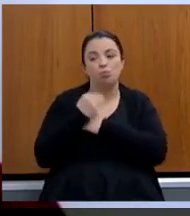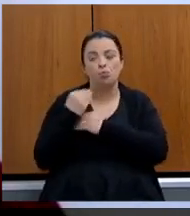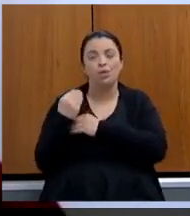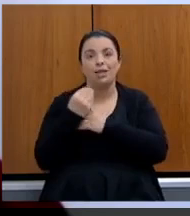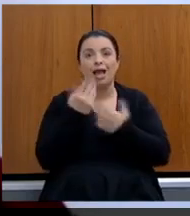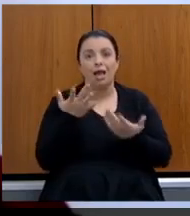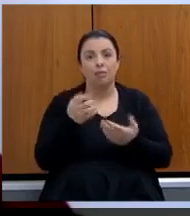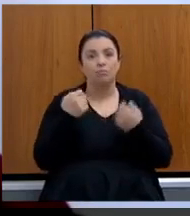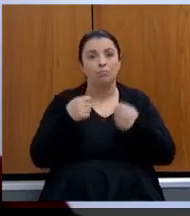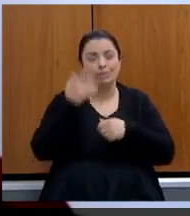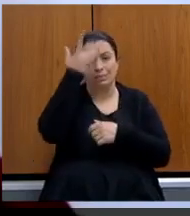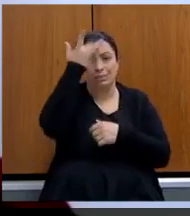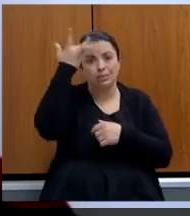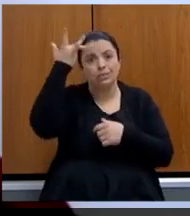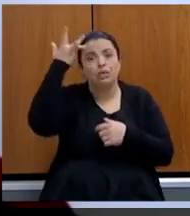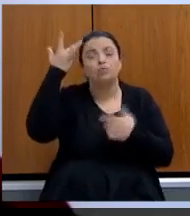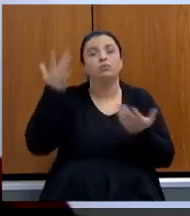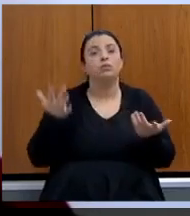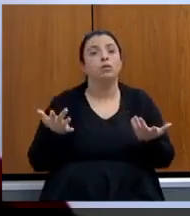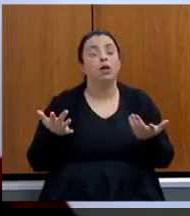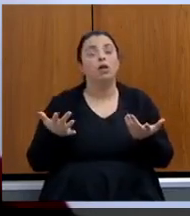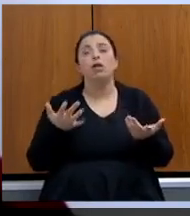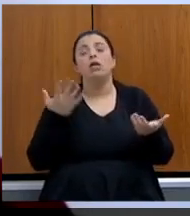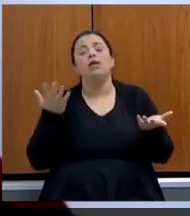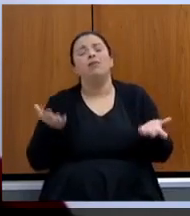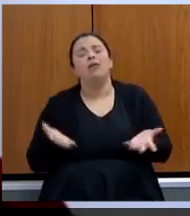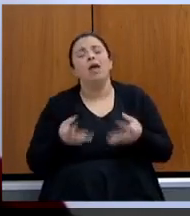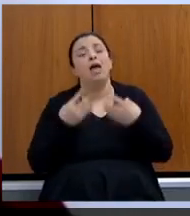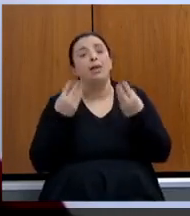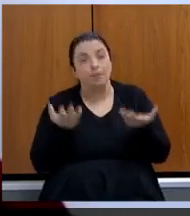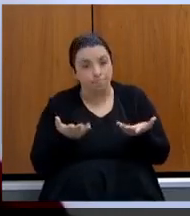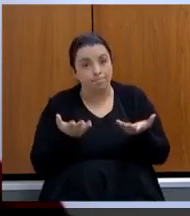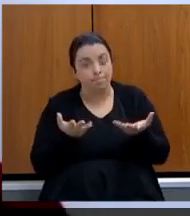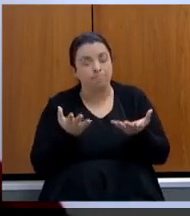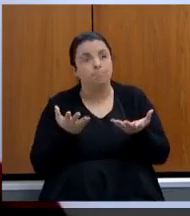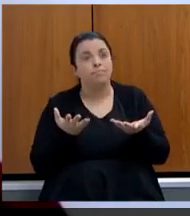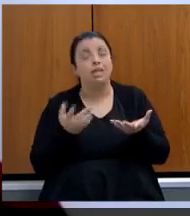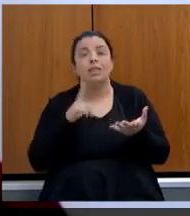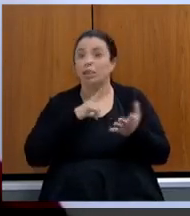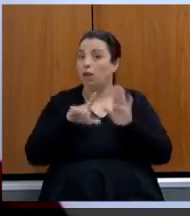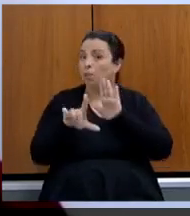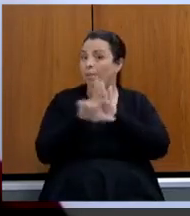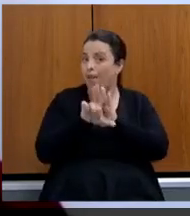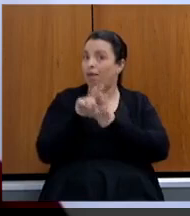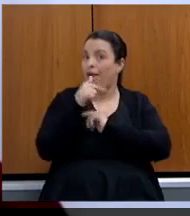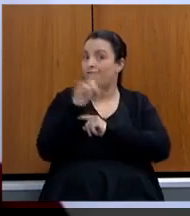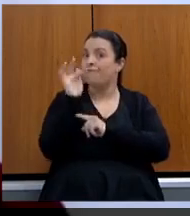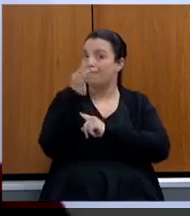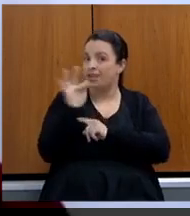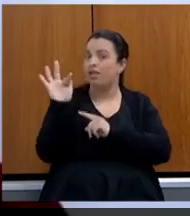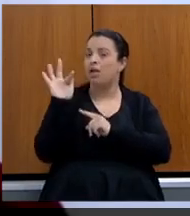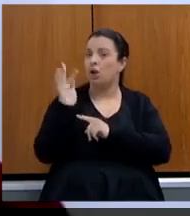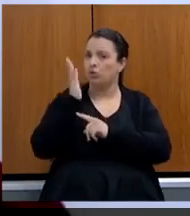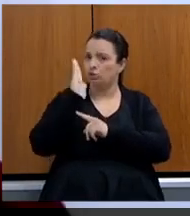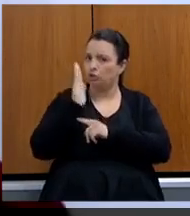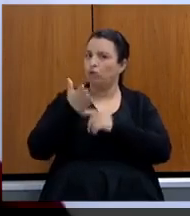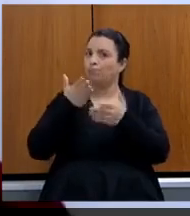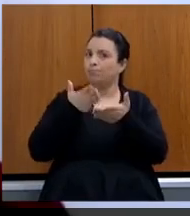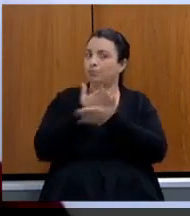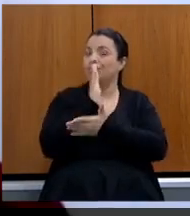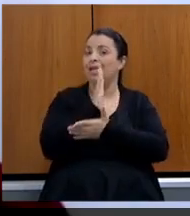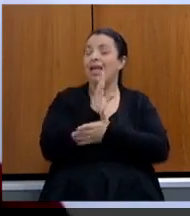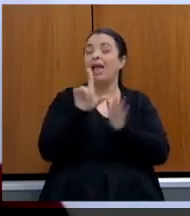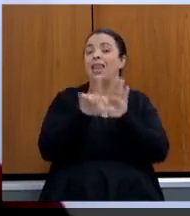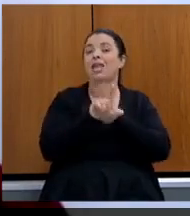Mental E aí secretária nós tivemos uma temos um a Federal já contou nada que a